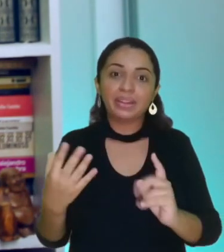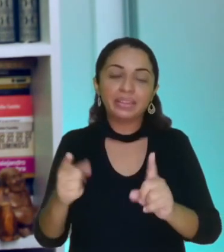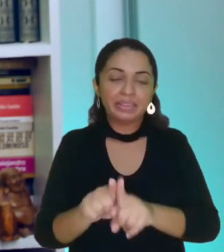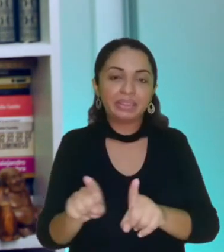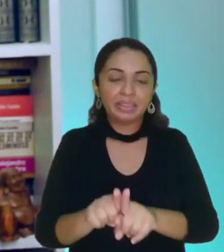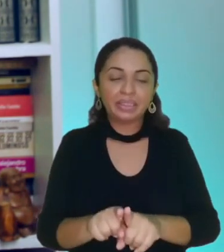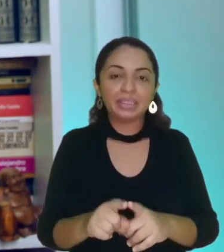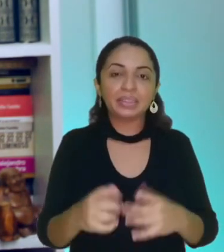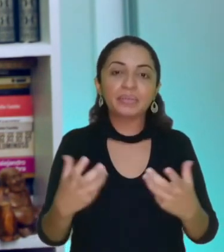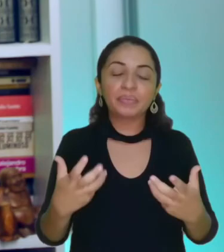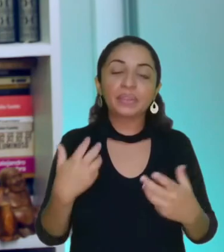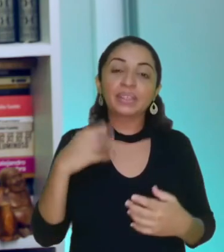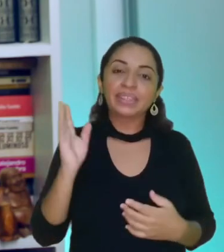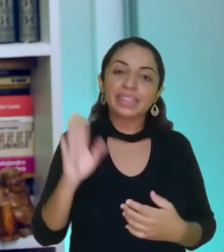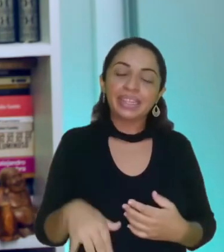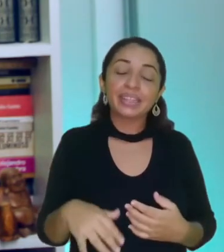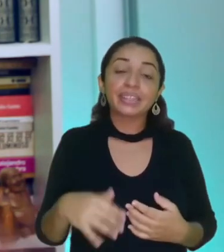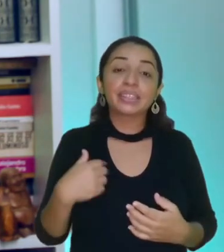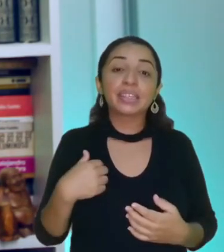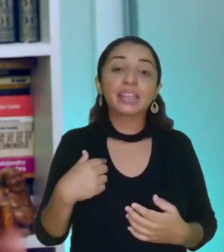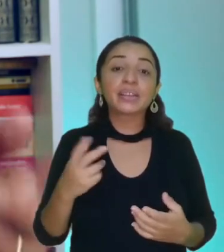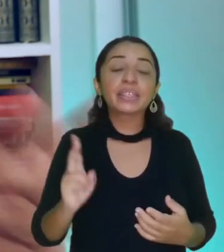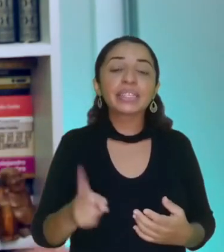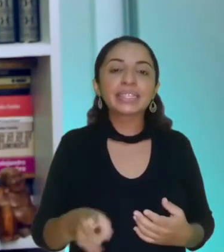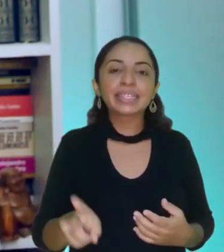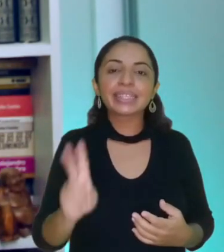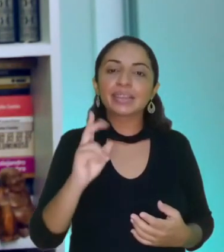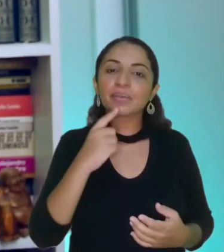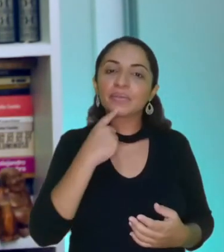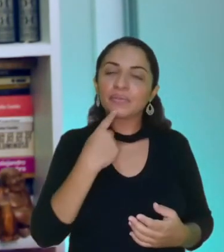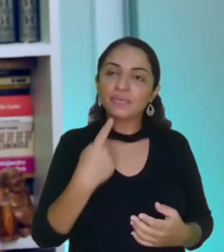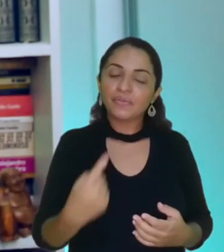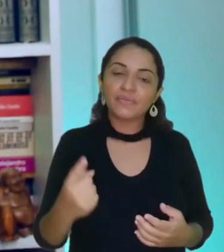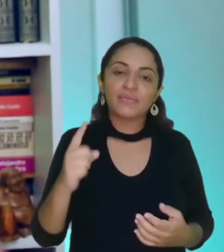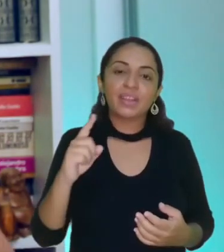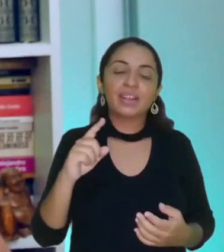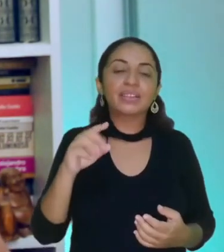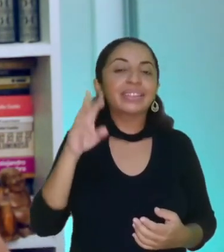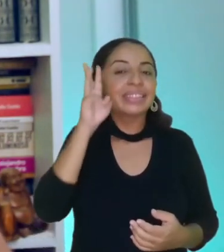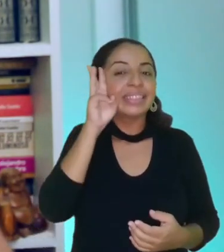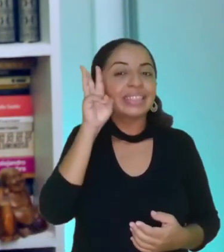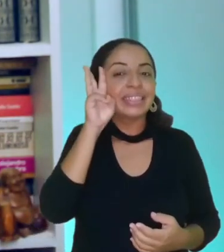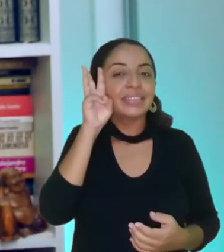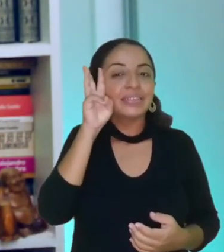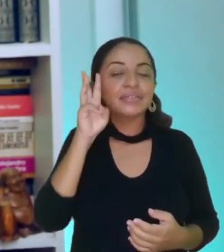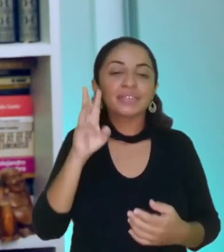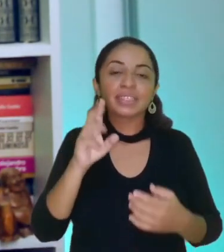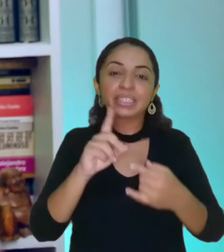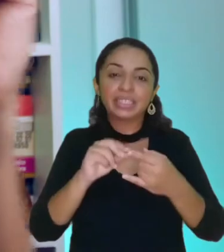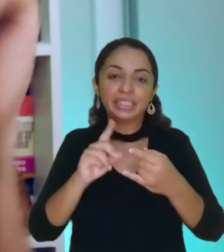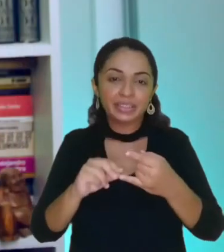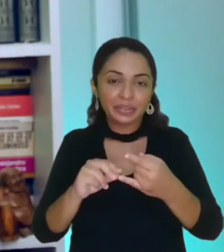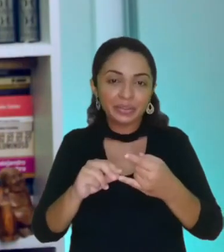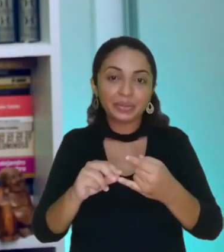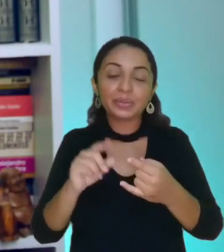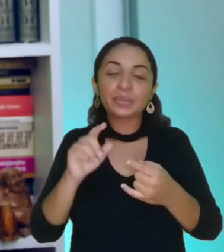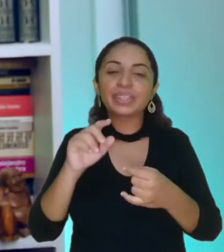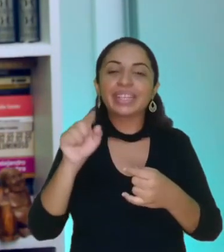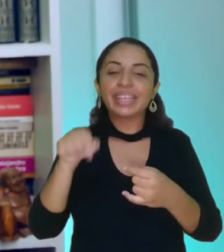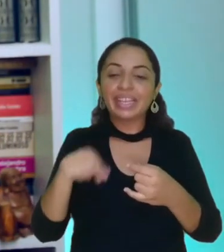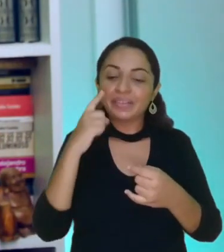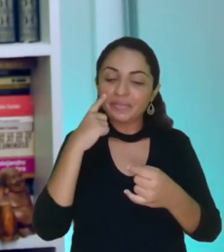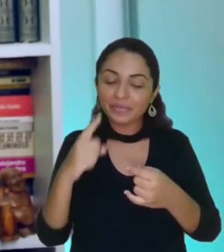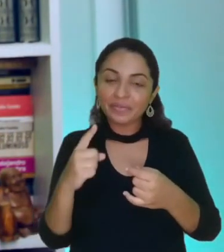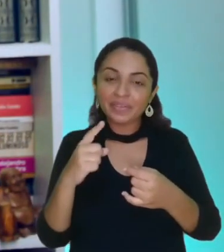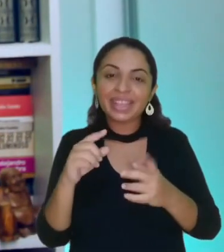tenho aqui. Vou compartilhar para vocês. Eu sempre indico já livros nos shorts, que sai toda terça-feira aqui no YouTube. Confira aí na nossa aba